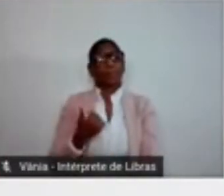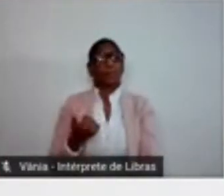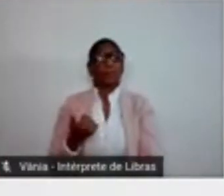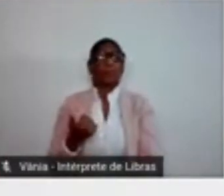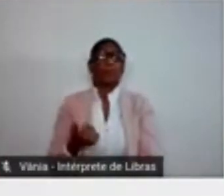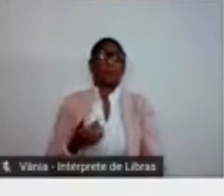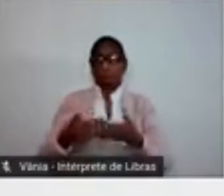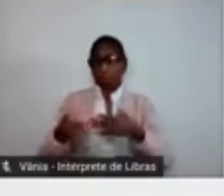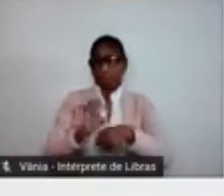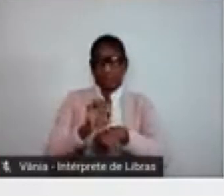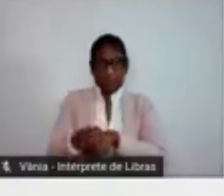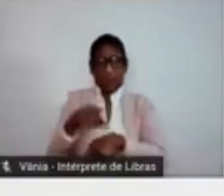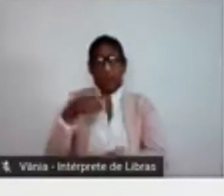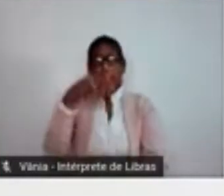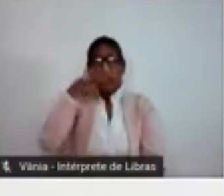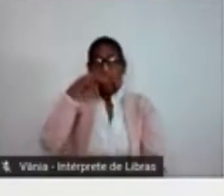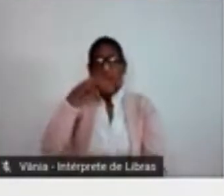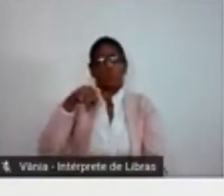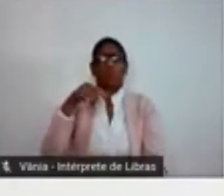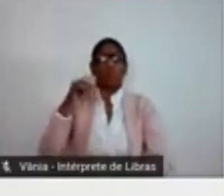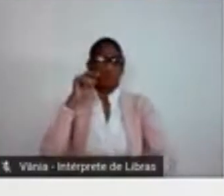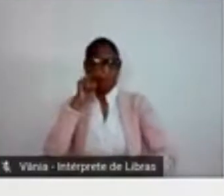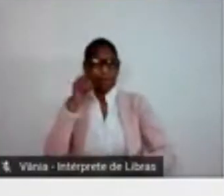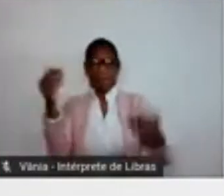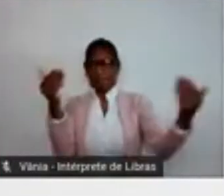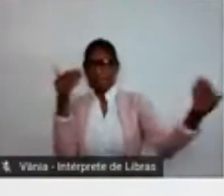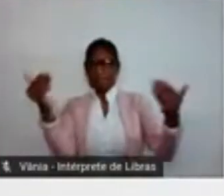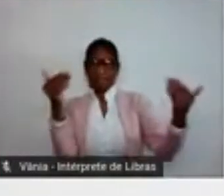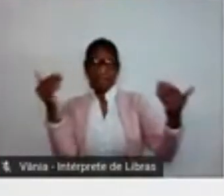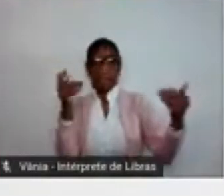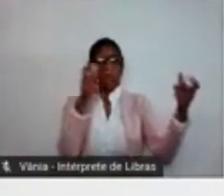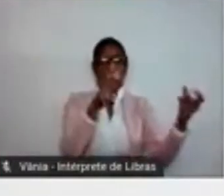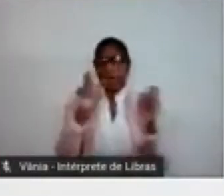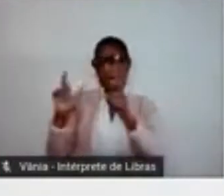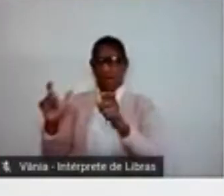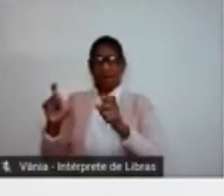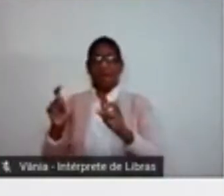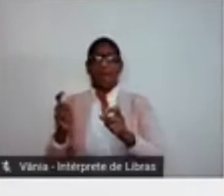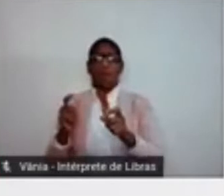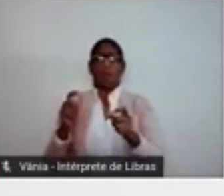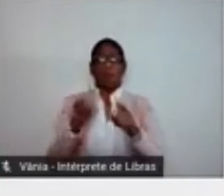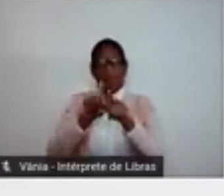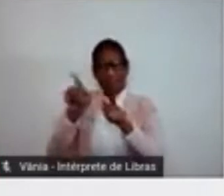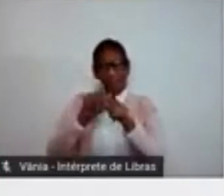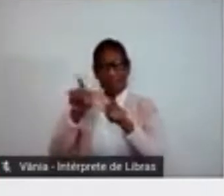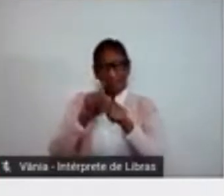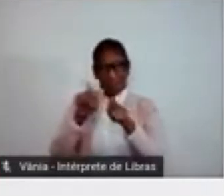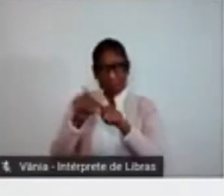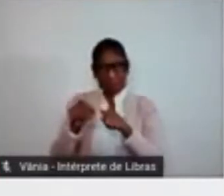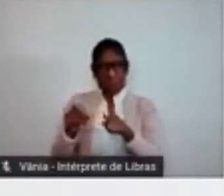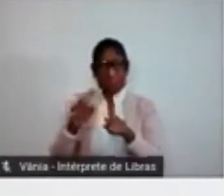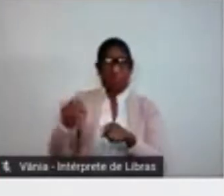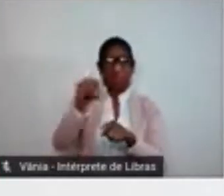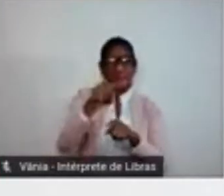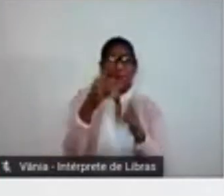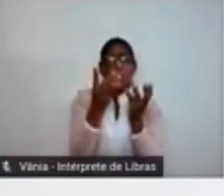Erechim quanto Caxias do Sul, quando a gente olha a composição da nota, que é esse gráficozinho aqui que fica à esquerda, que tem quanto